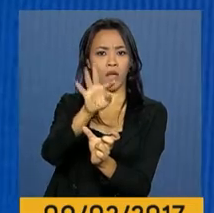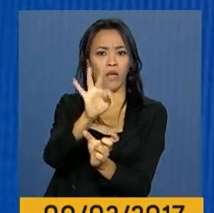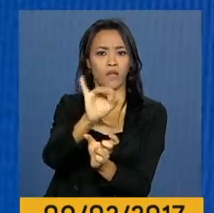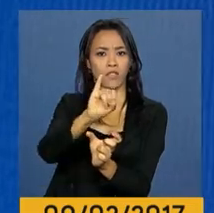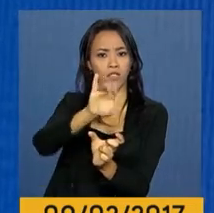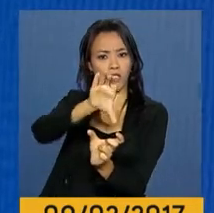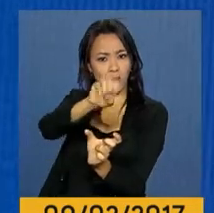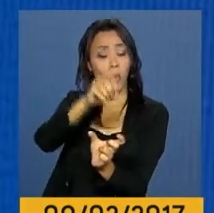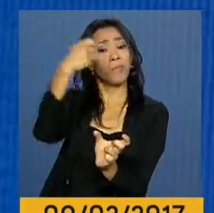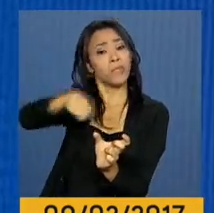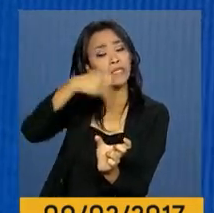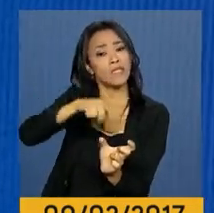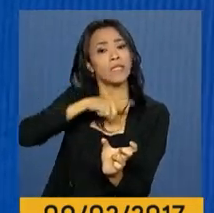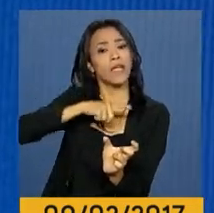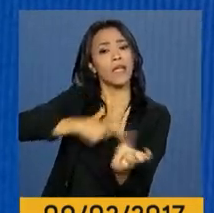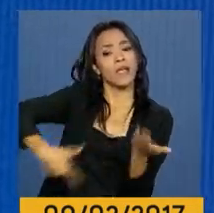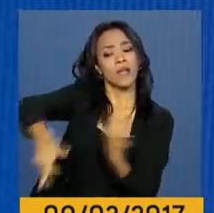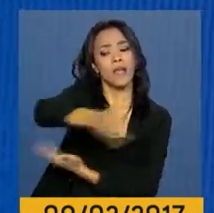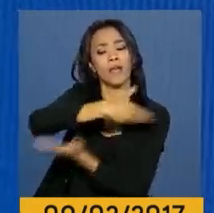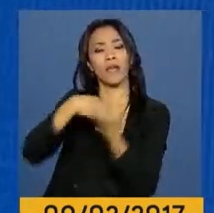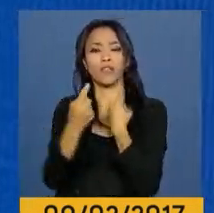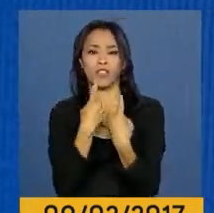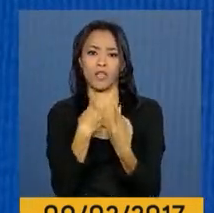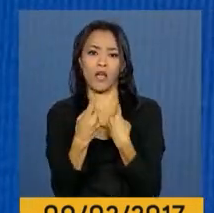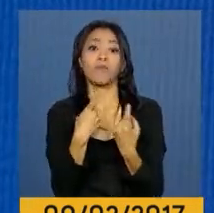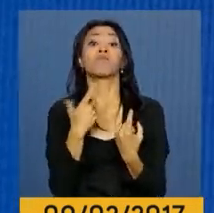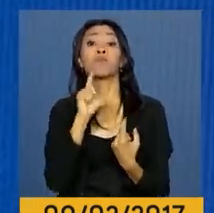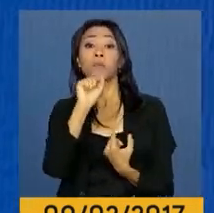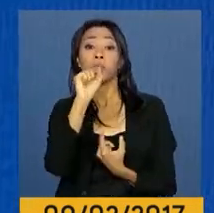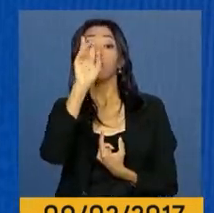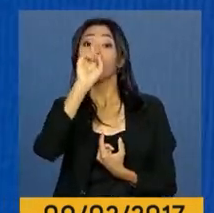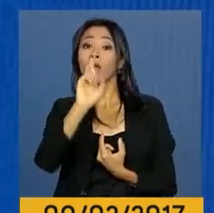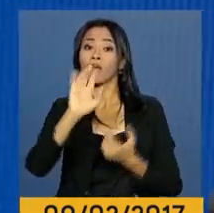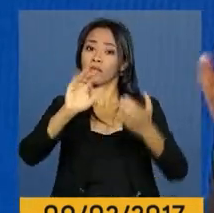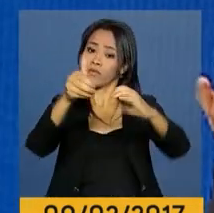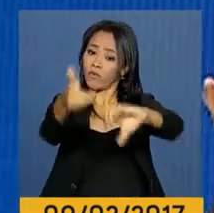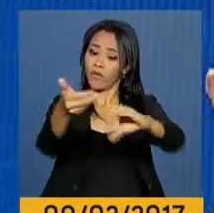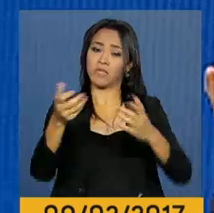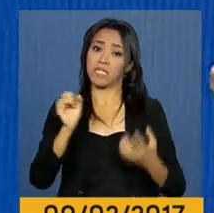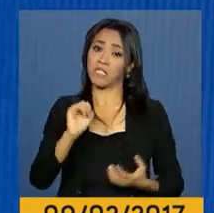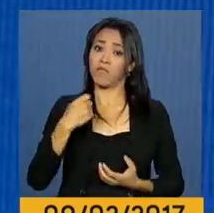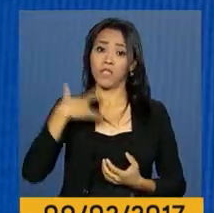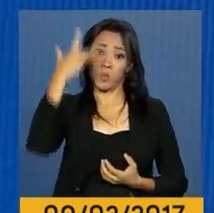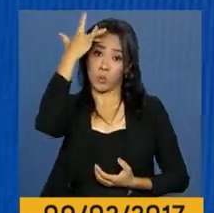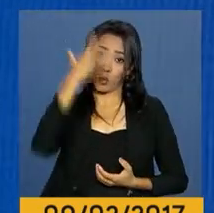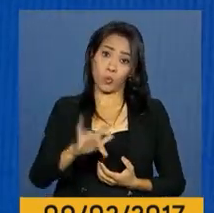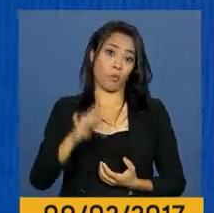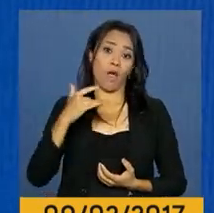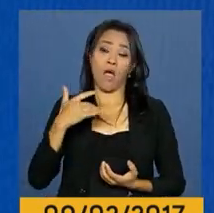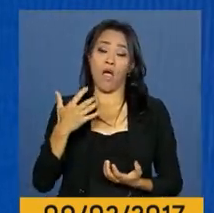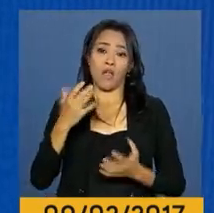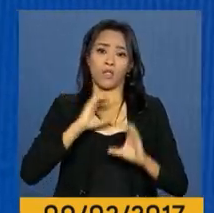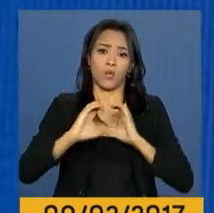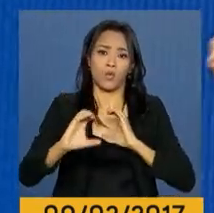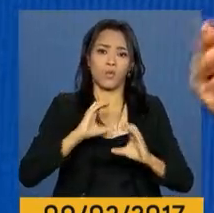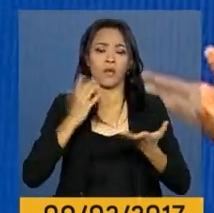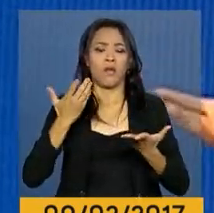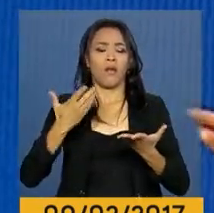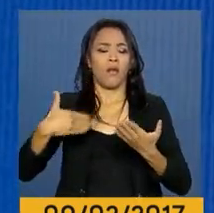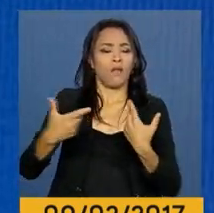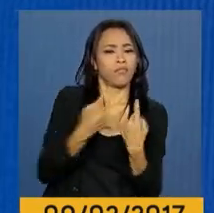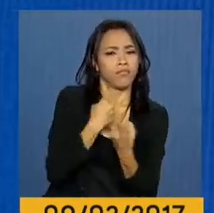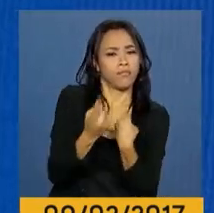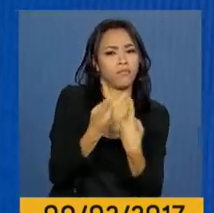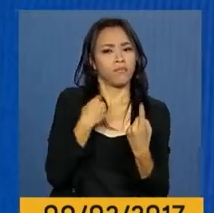diálogo com os poderes constituídos por exemplo o Congresso Nacional se você não dialogar adequadamente com o Congresso Nacional se não tiver uma